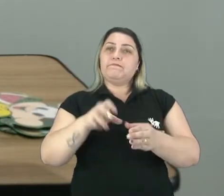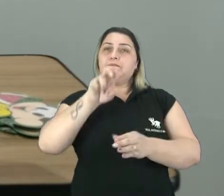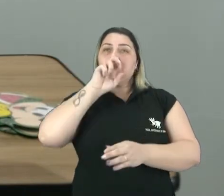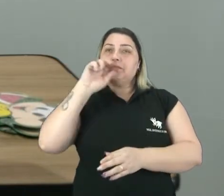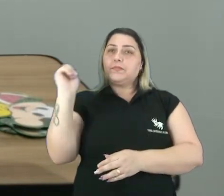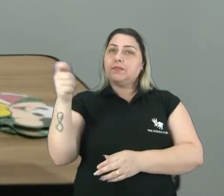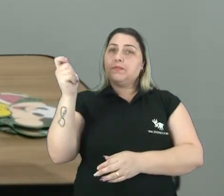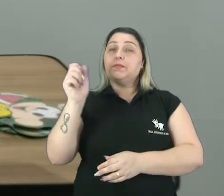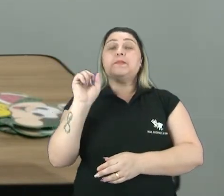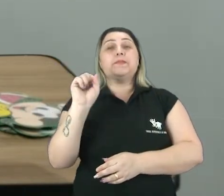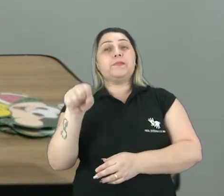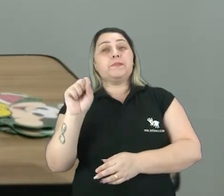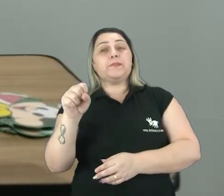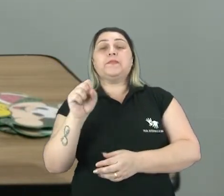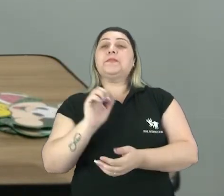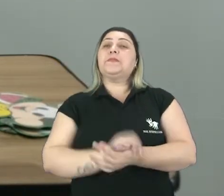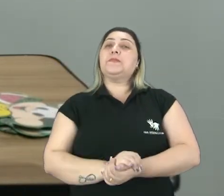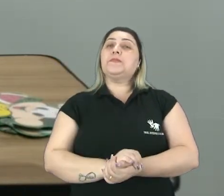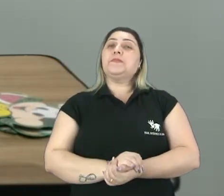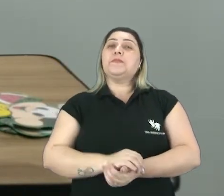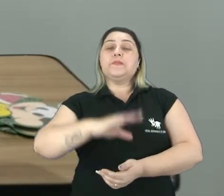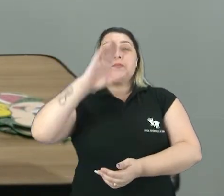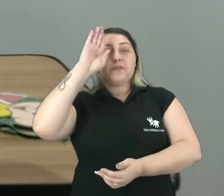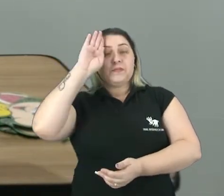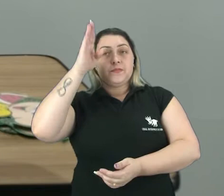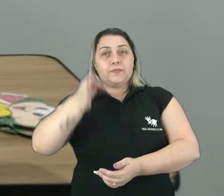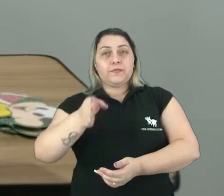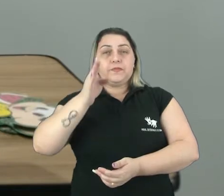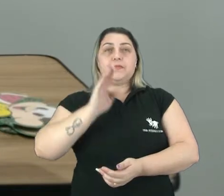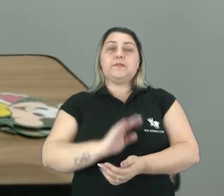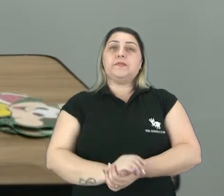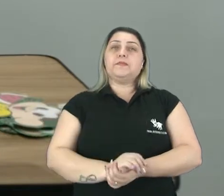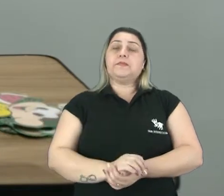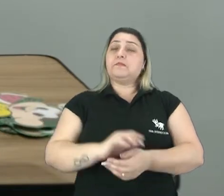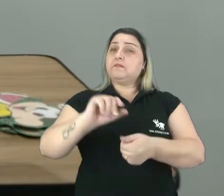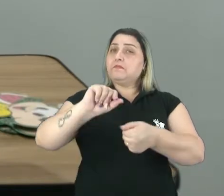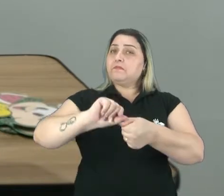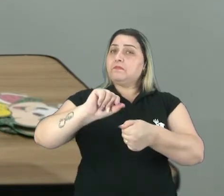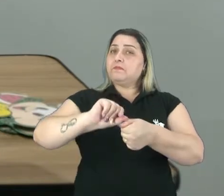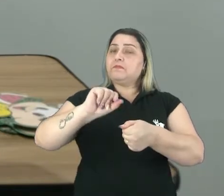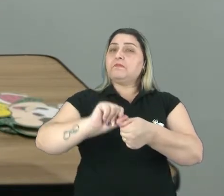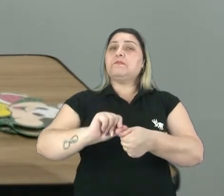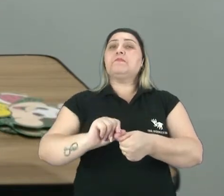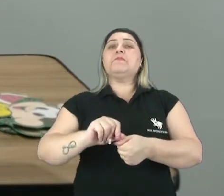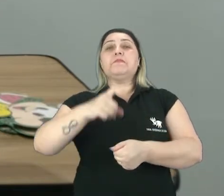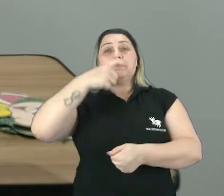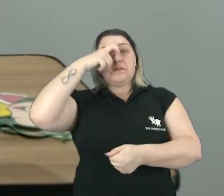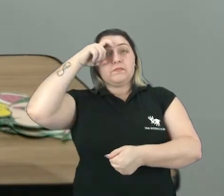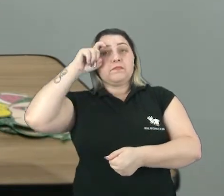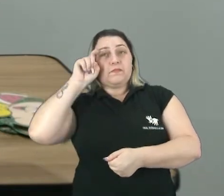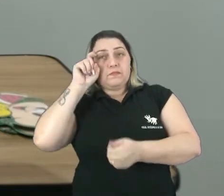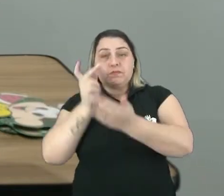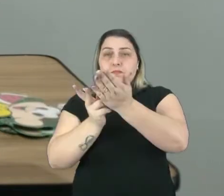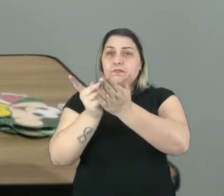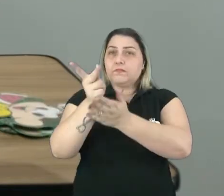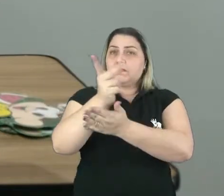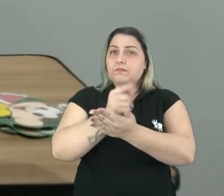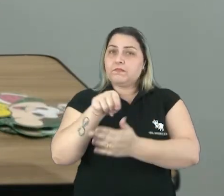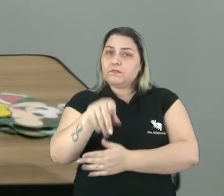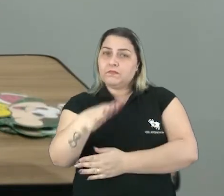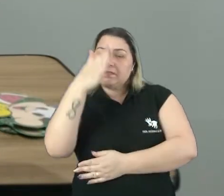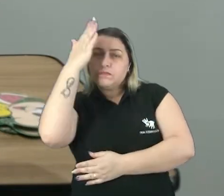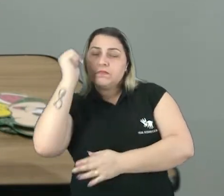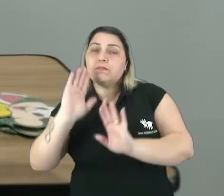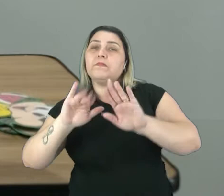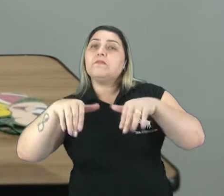da Mônica. Sim, um dos principais personagens que foi criado por Maurício de Souza.